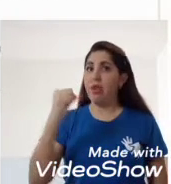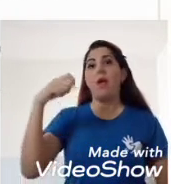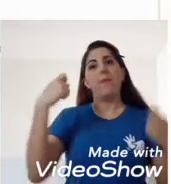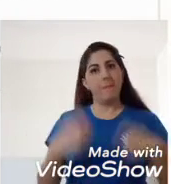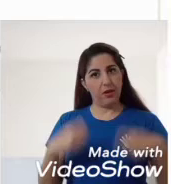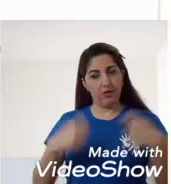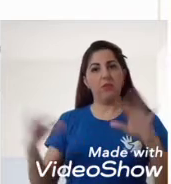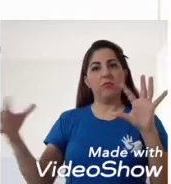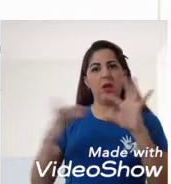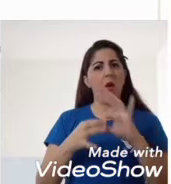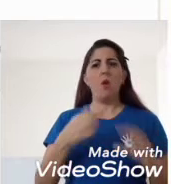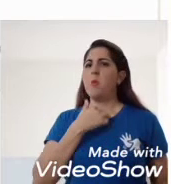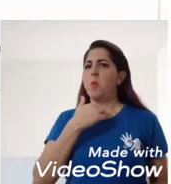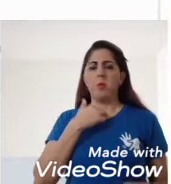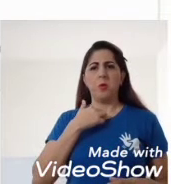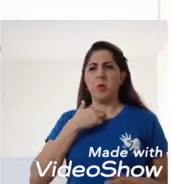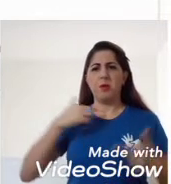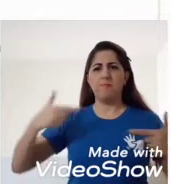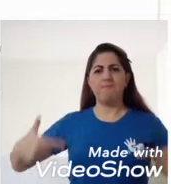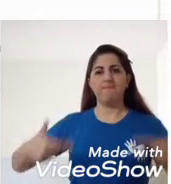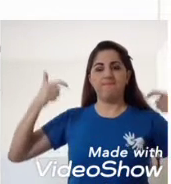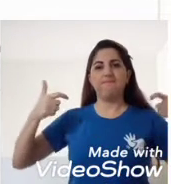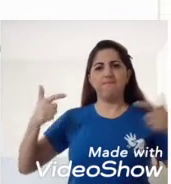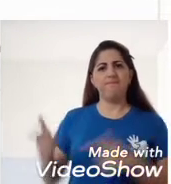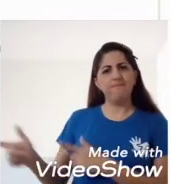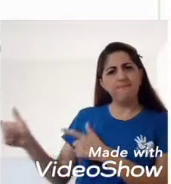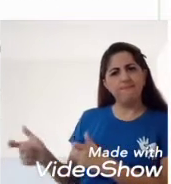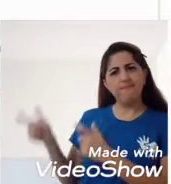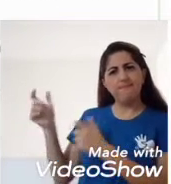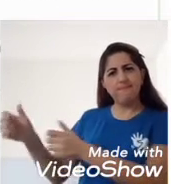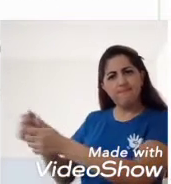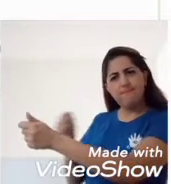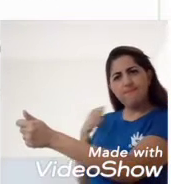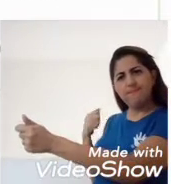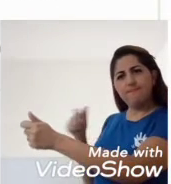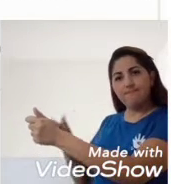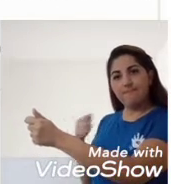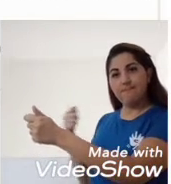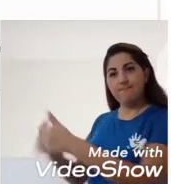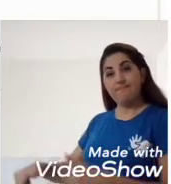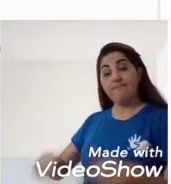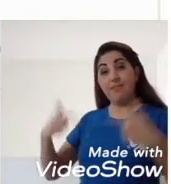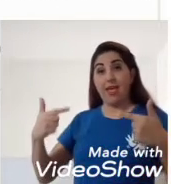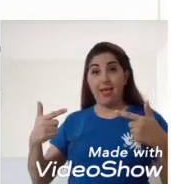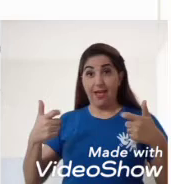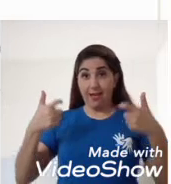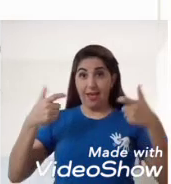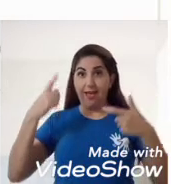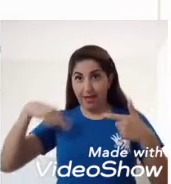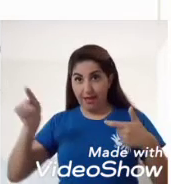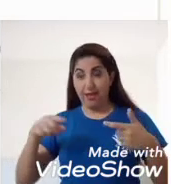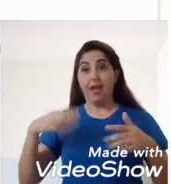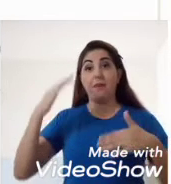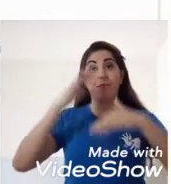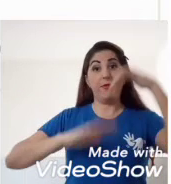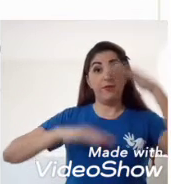conector. Não poderiam ser guerreiras, profissão mais valorizada na época. Aí